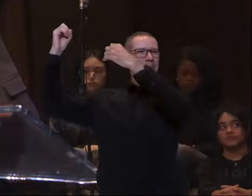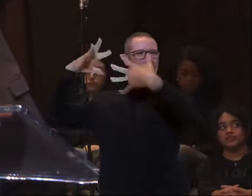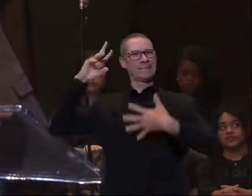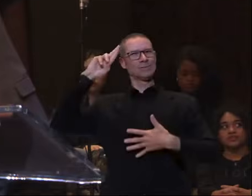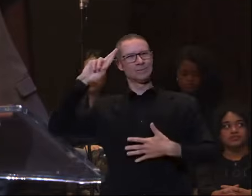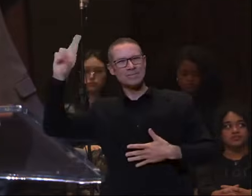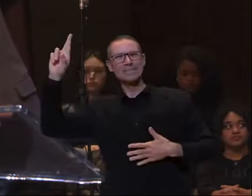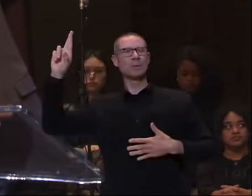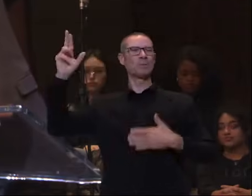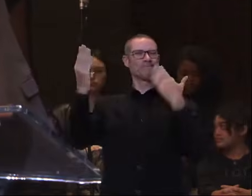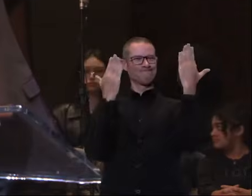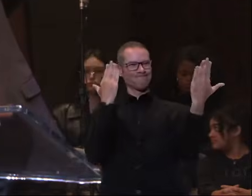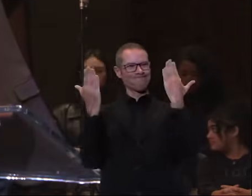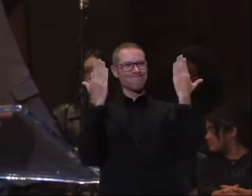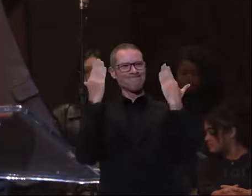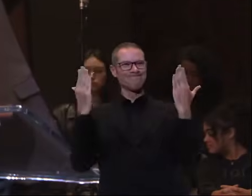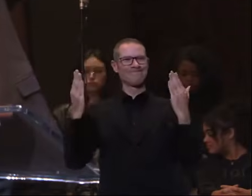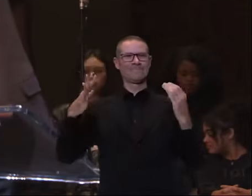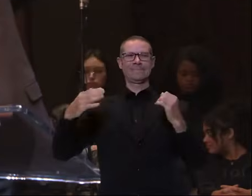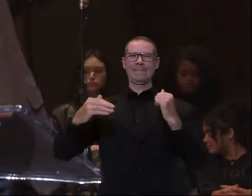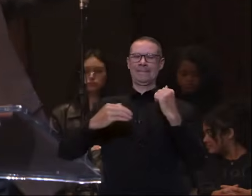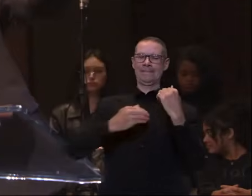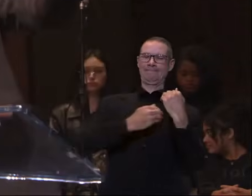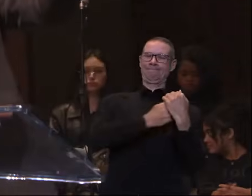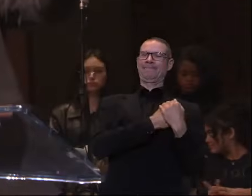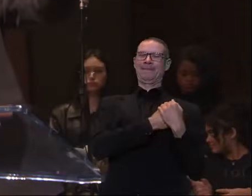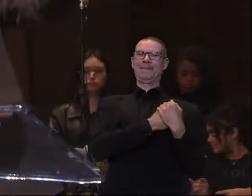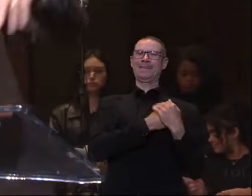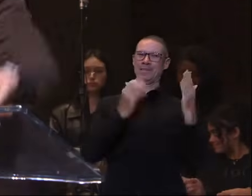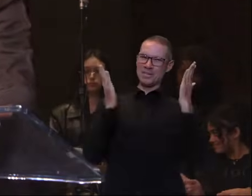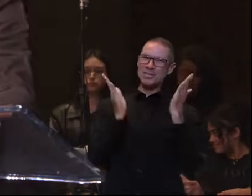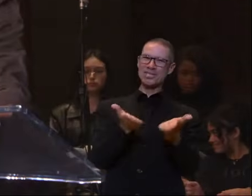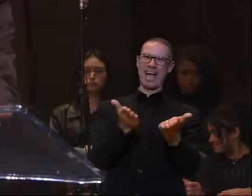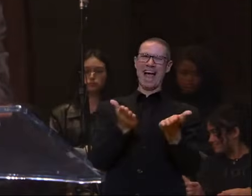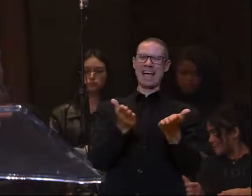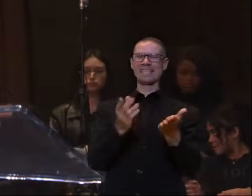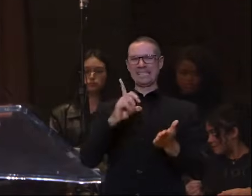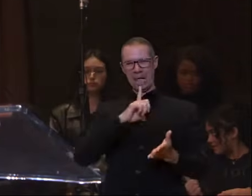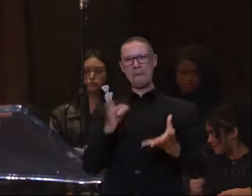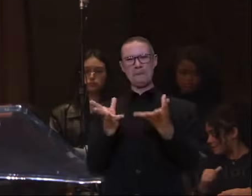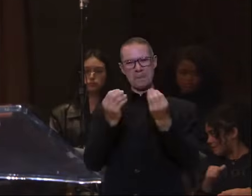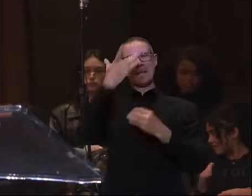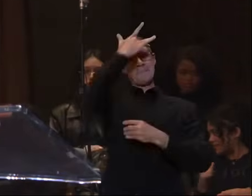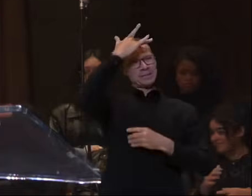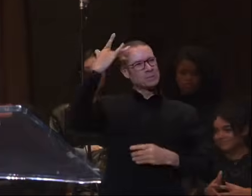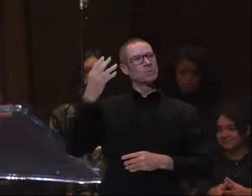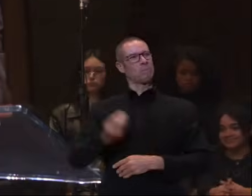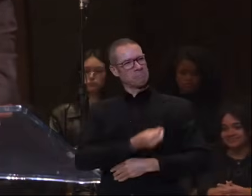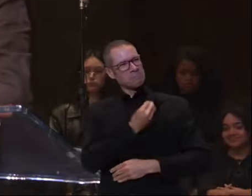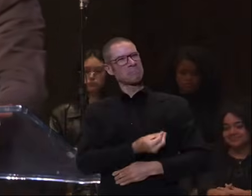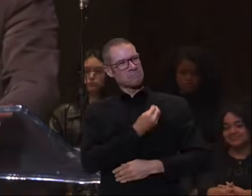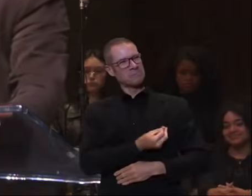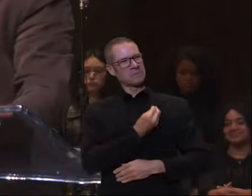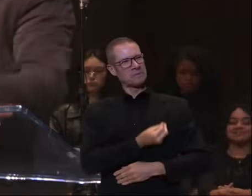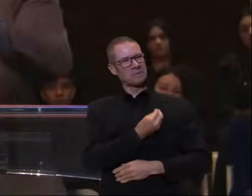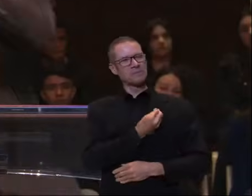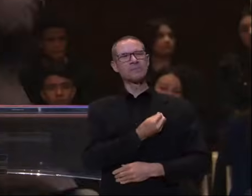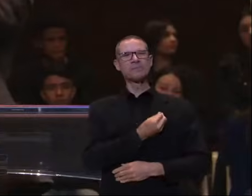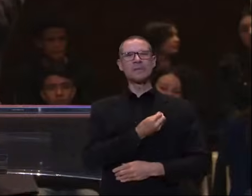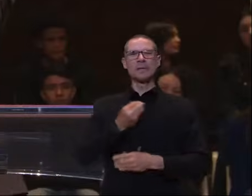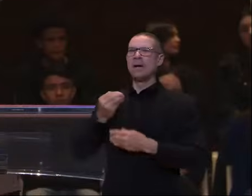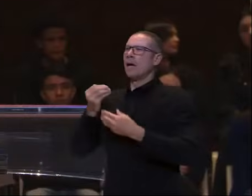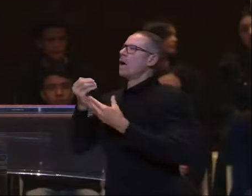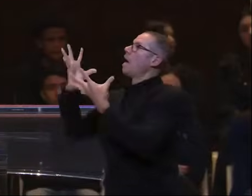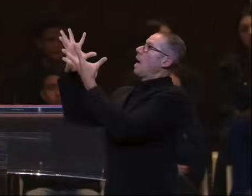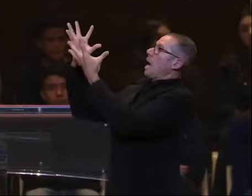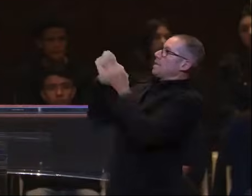Senhor estão reservadas, já nos foram dadas. E tem muita gente que vive como alguém que recebeu